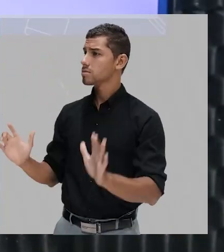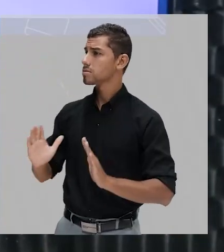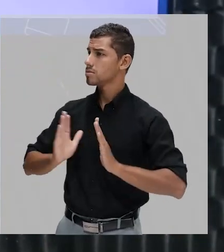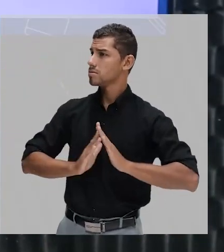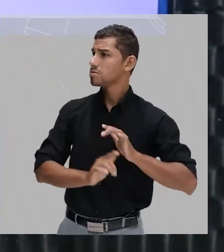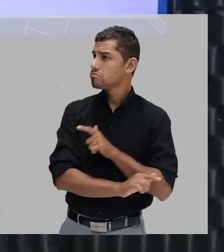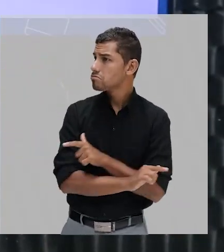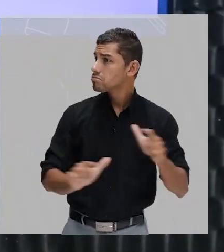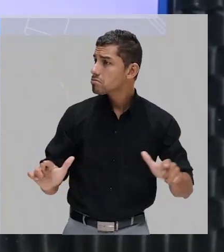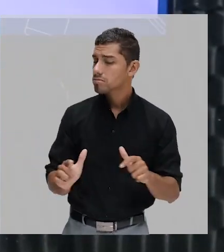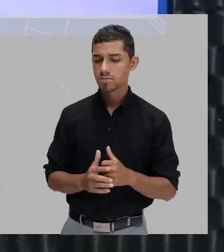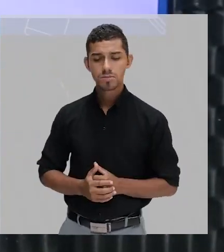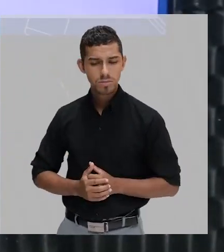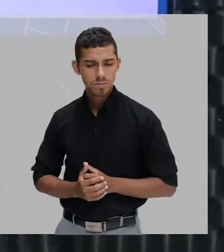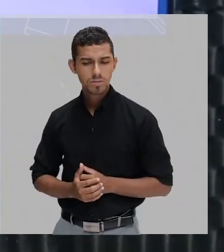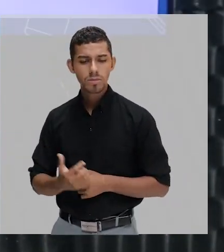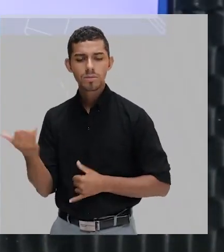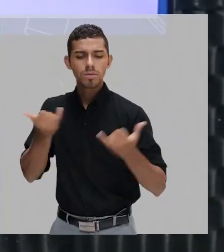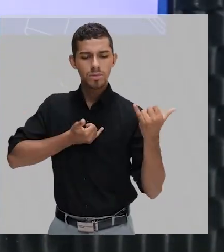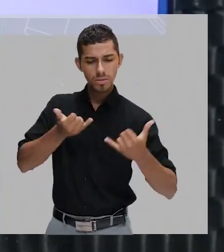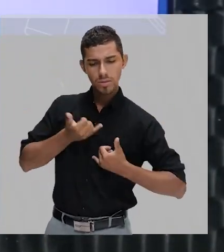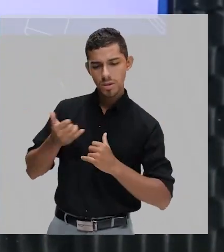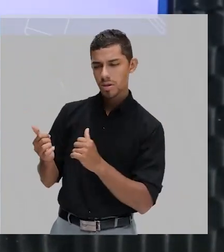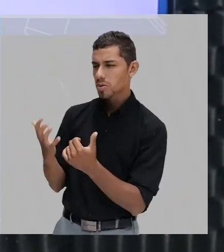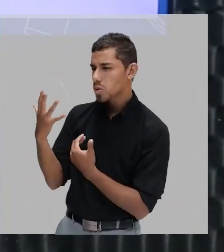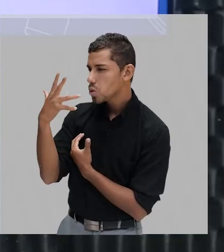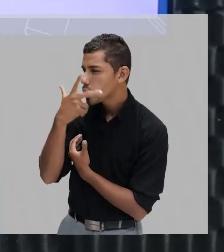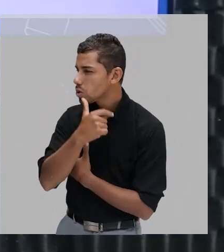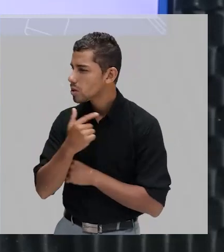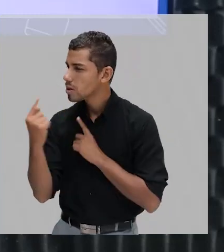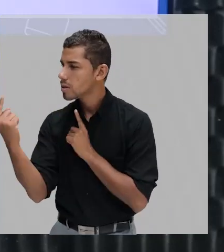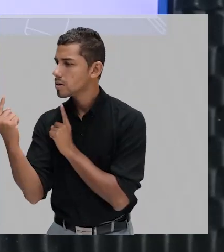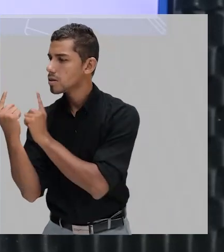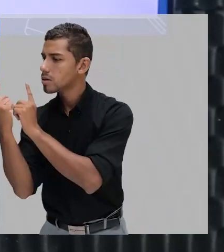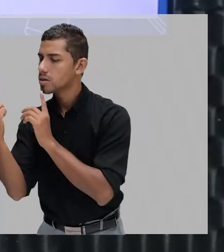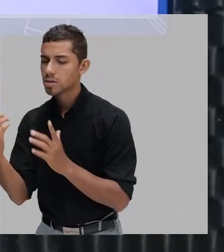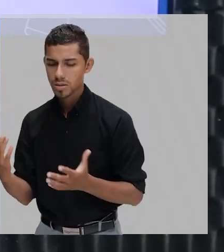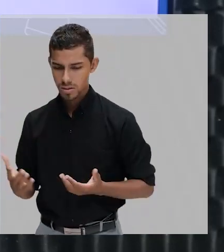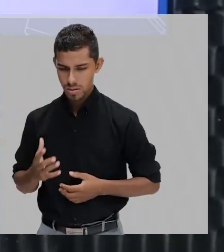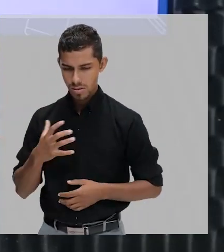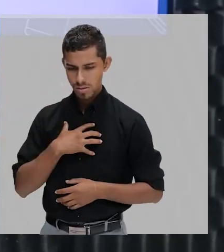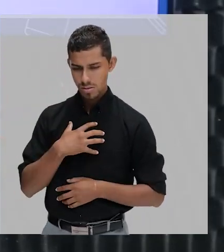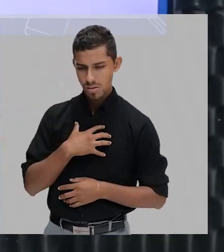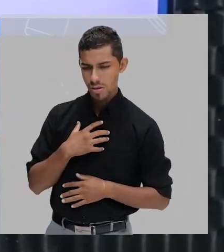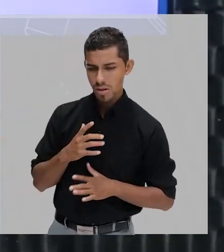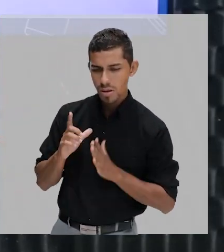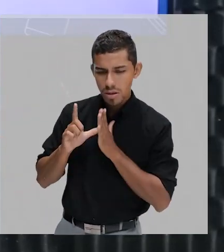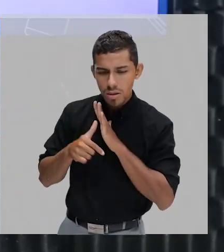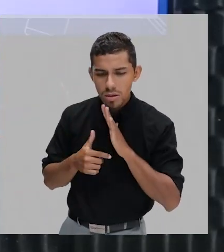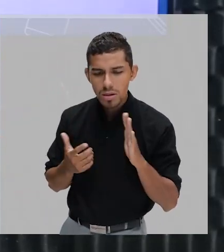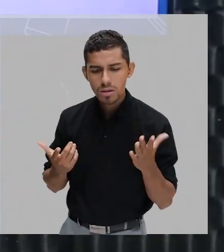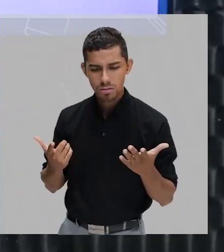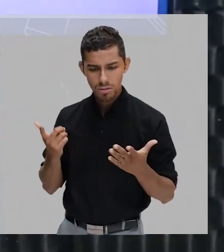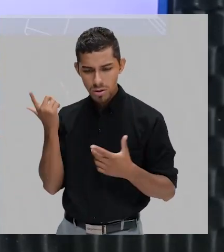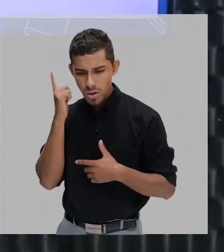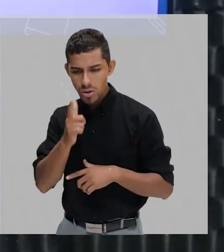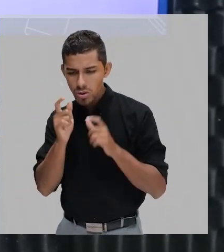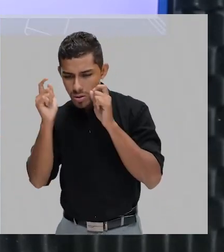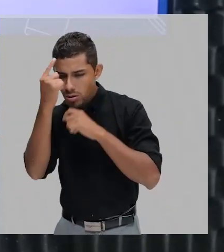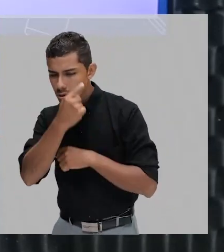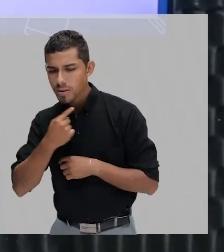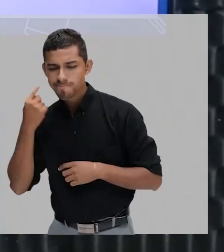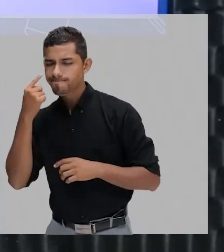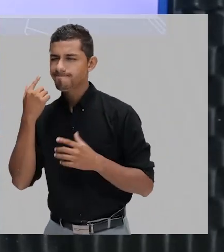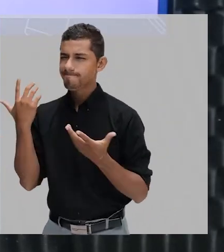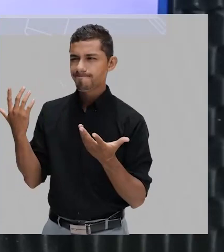Manda-me dizer, e o paraíso há de ficar mais perto e mais recente. Me há de parecer teu rosto